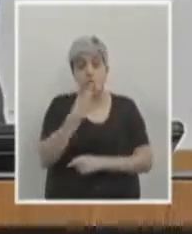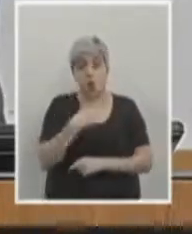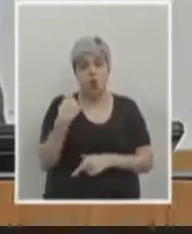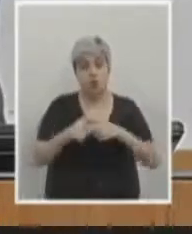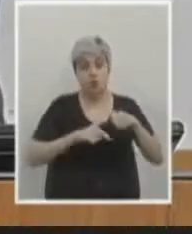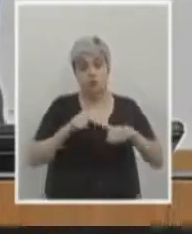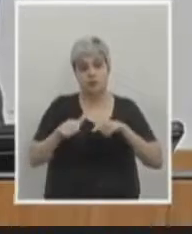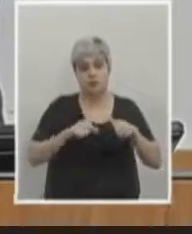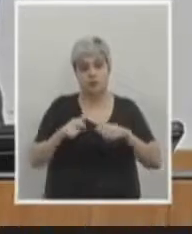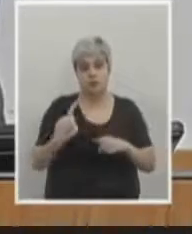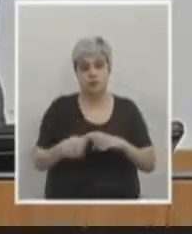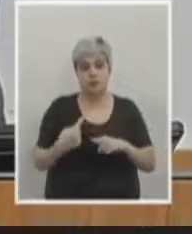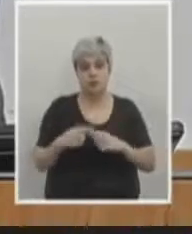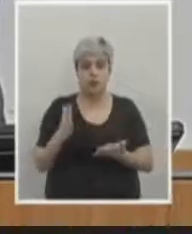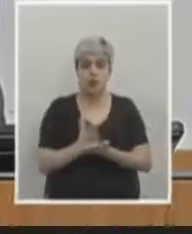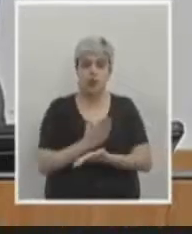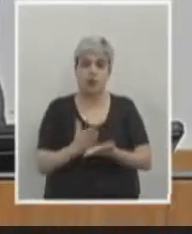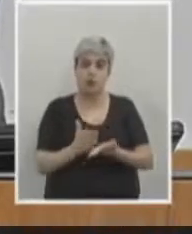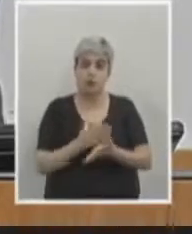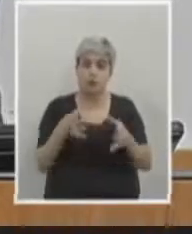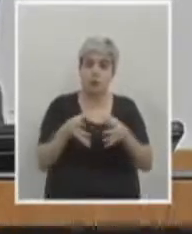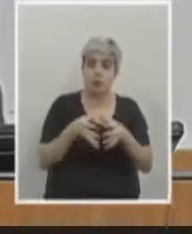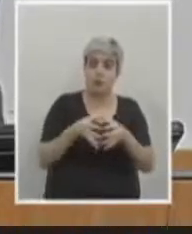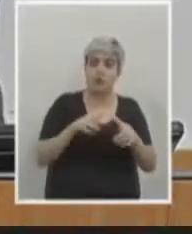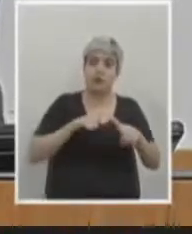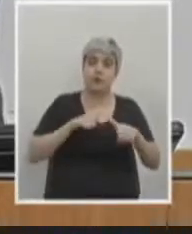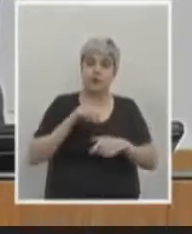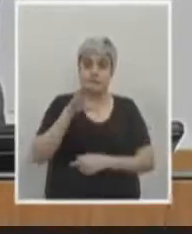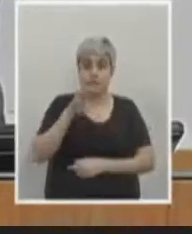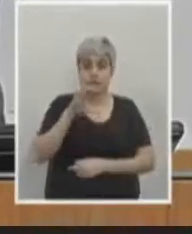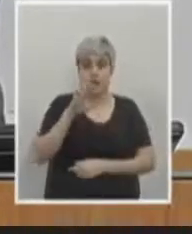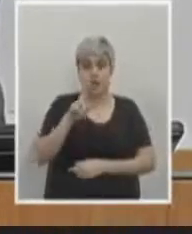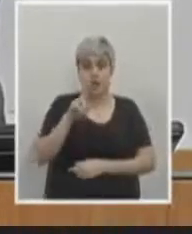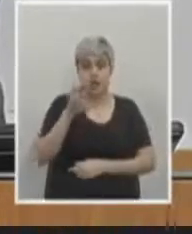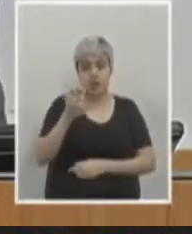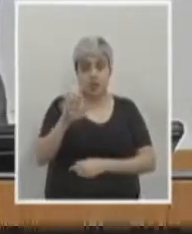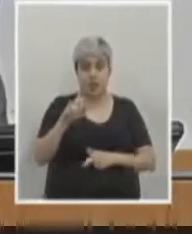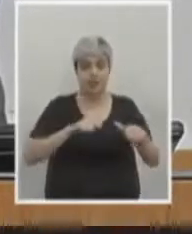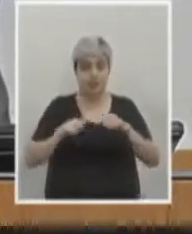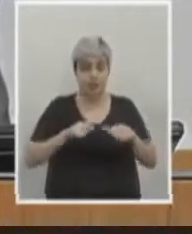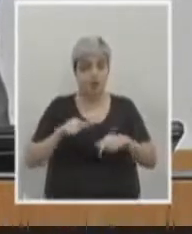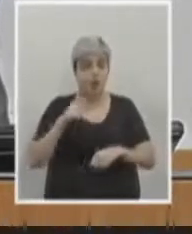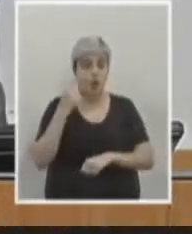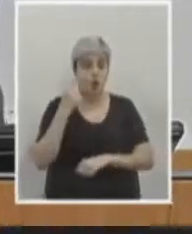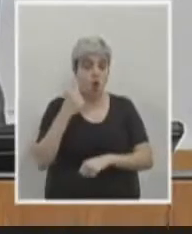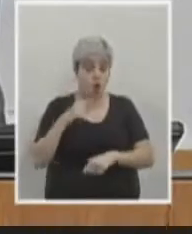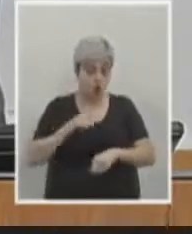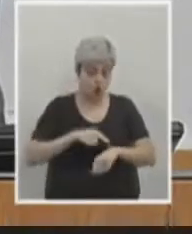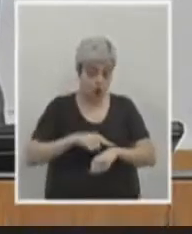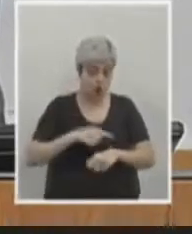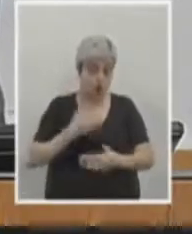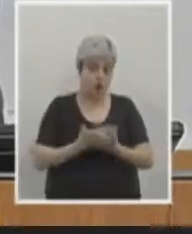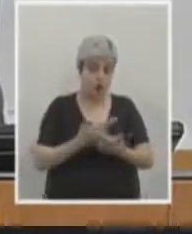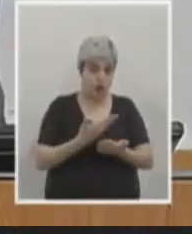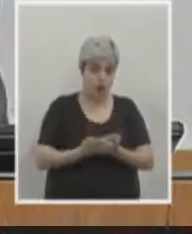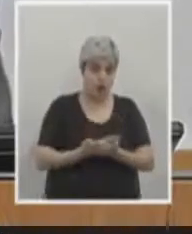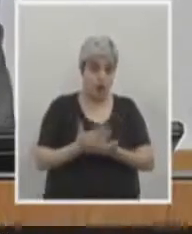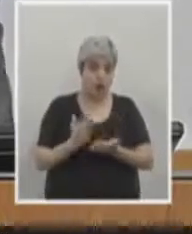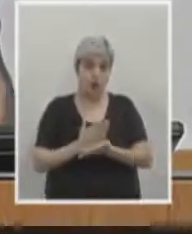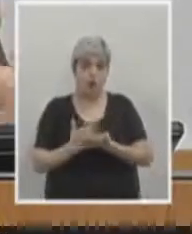algumas CRS trabalham, porque algumas CRS trabalham com hora aula e outras com hora